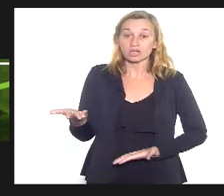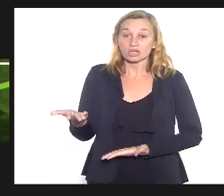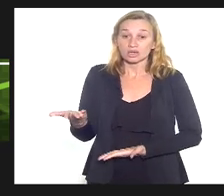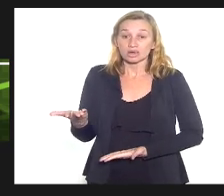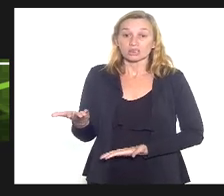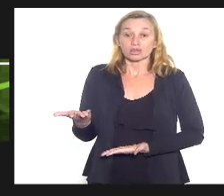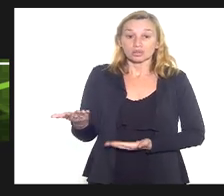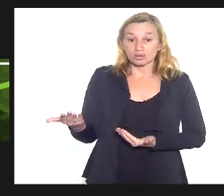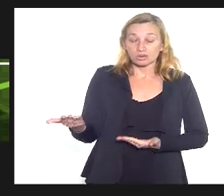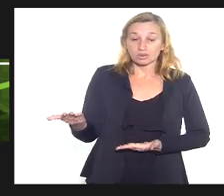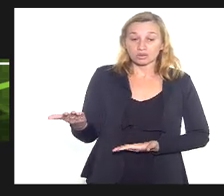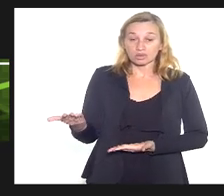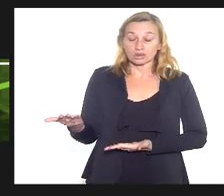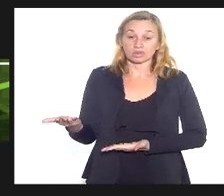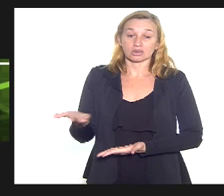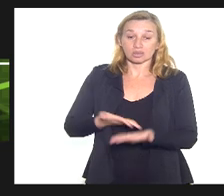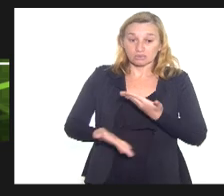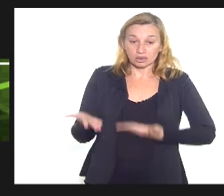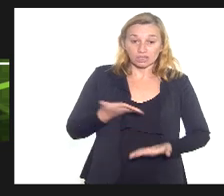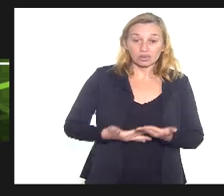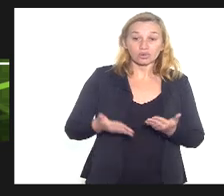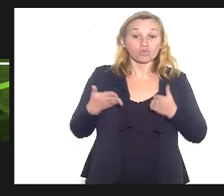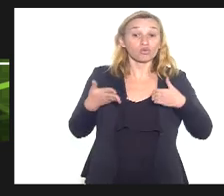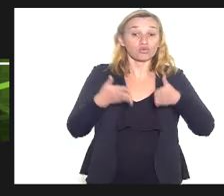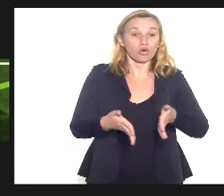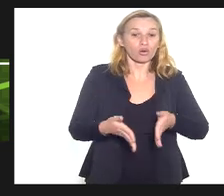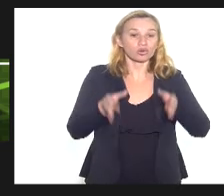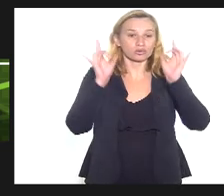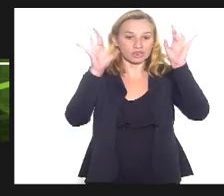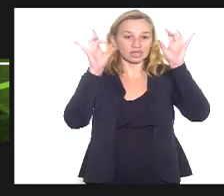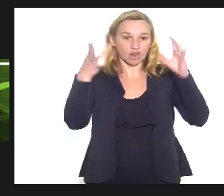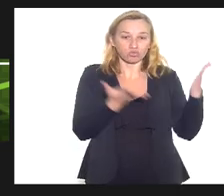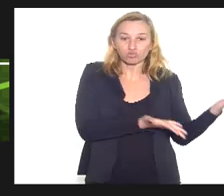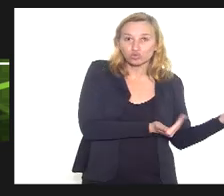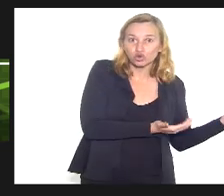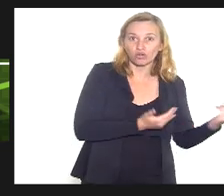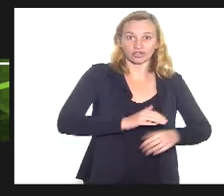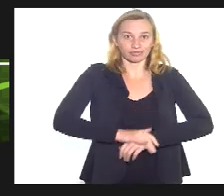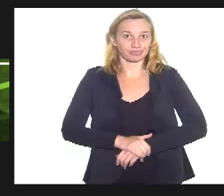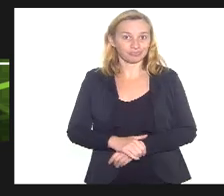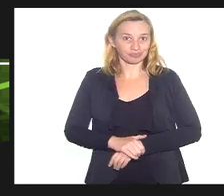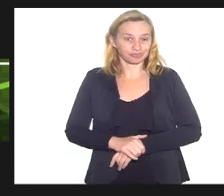com um foco muito especial no público jovem.